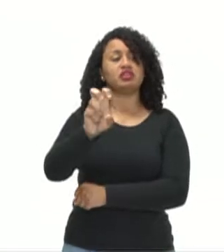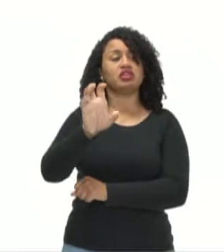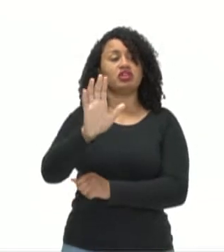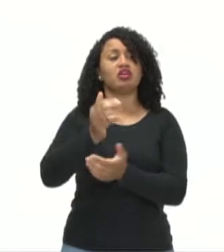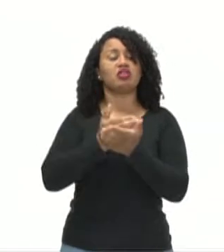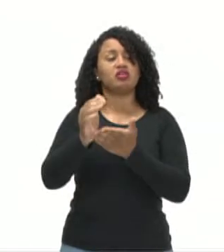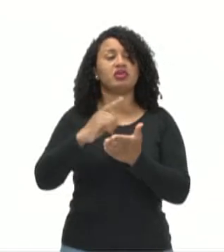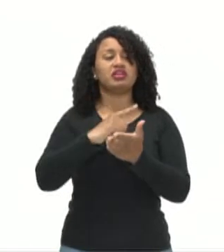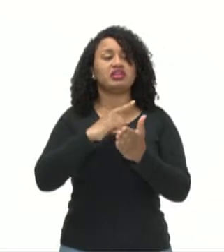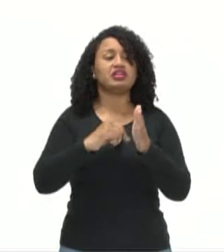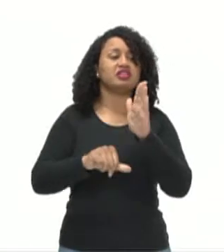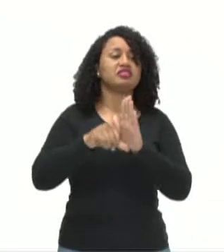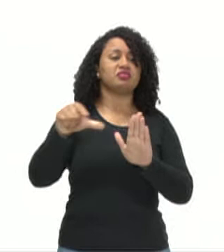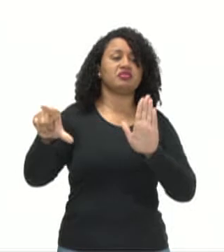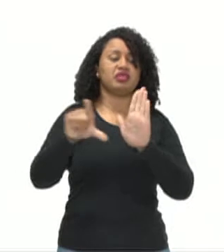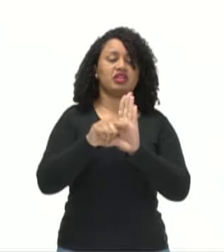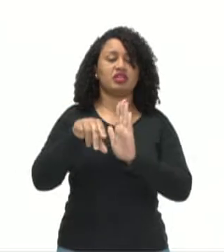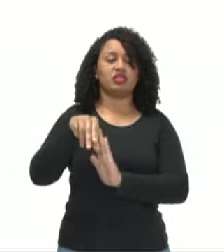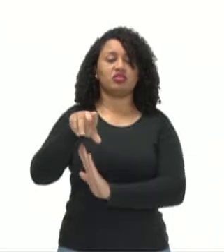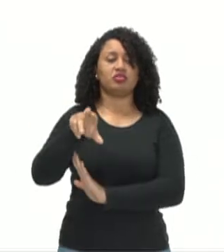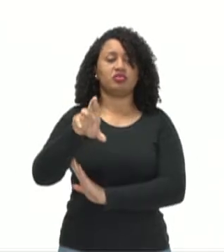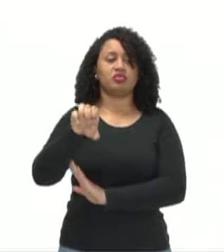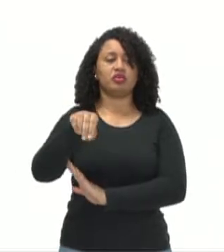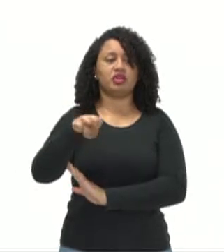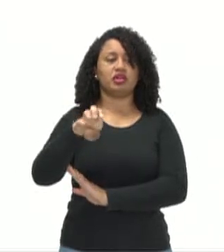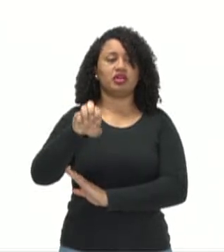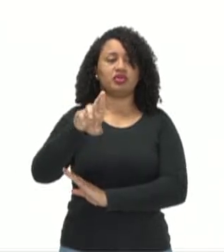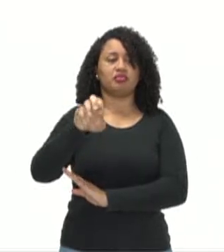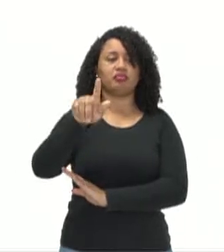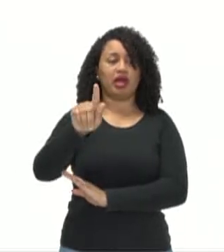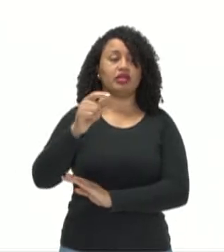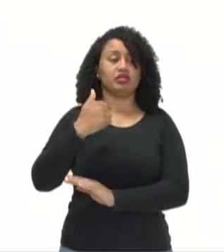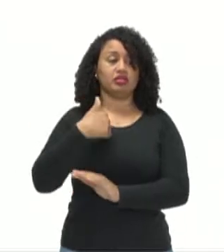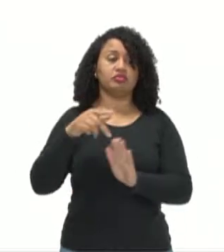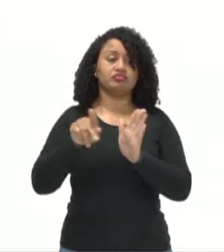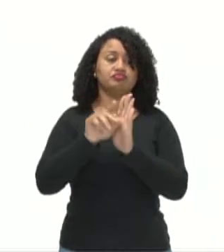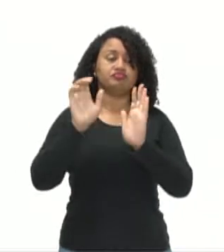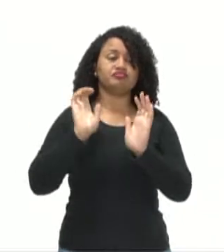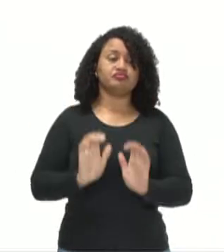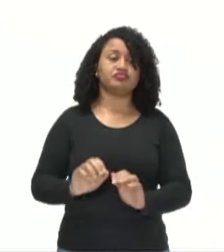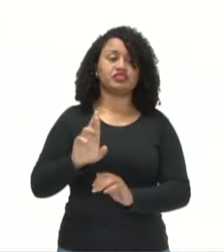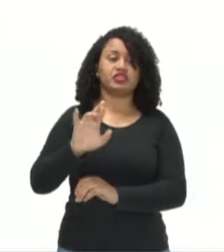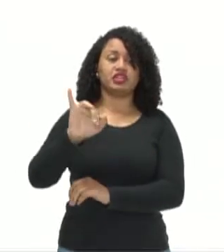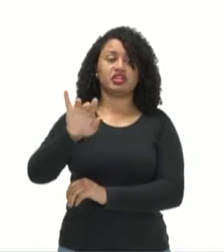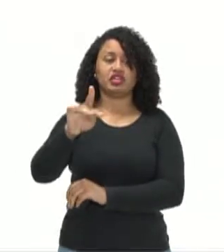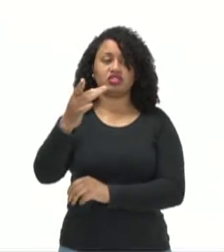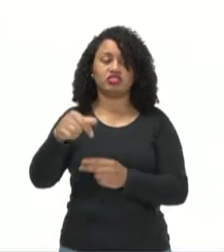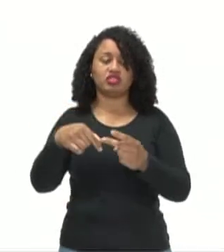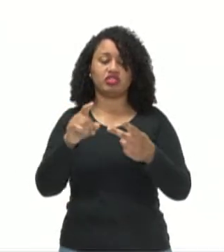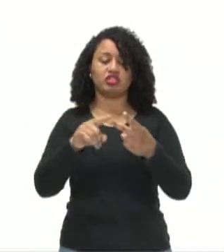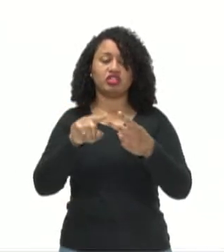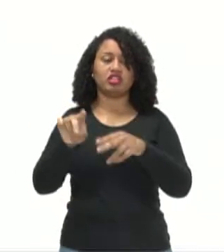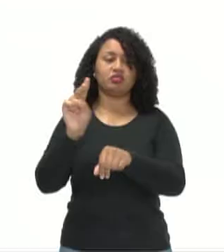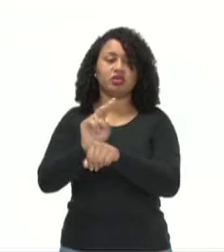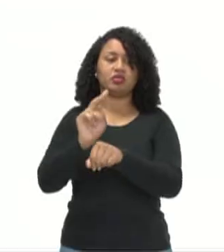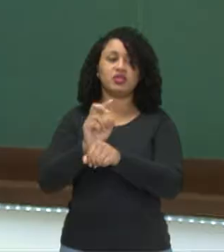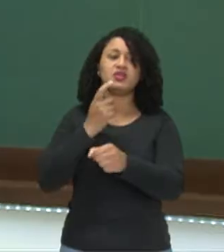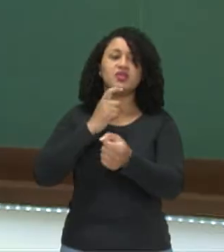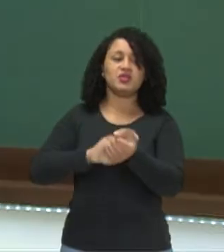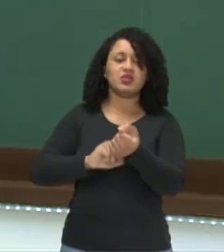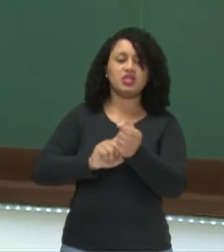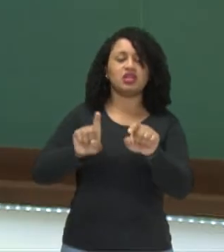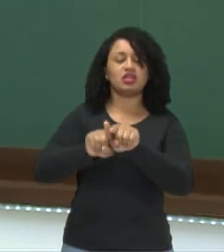ter as primeiras leis de Nuremberg. Essas leis são a lei de cidadania do Reich e a lei de proteção do sangue e da honra